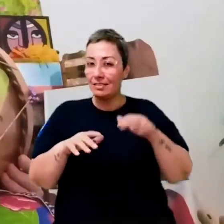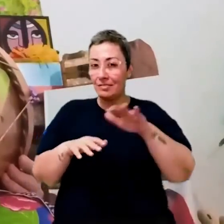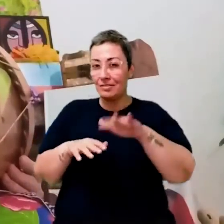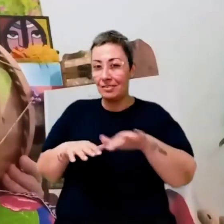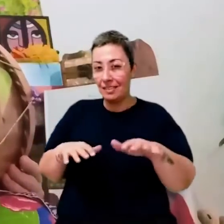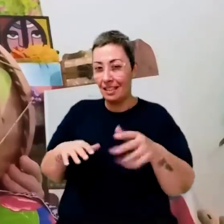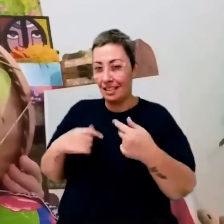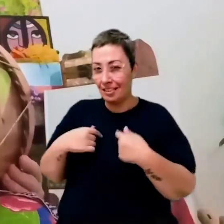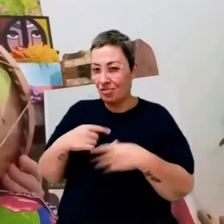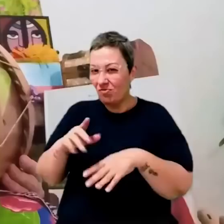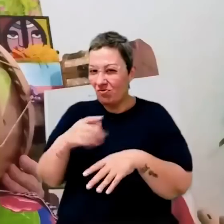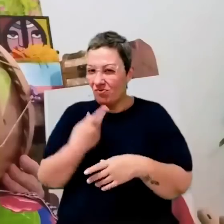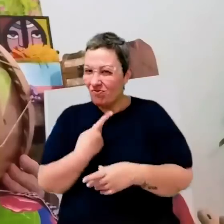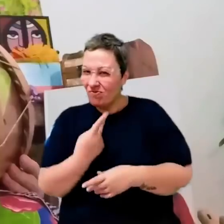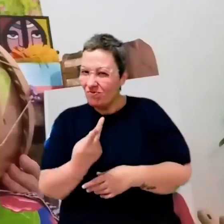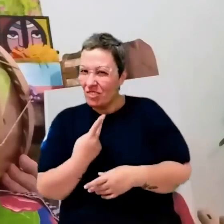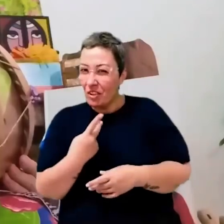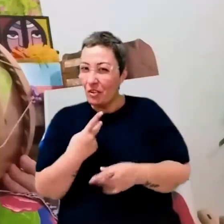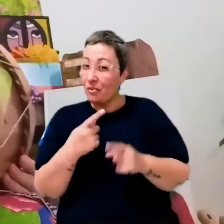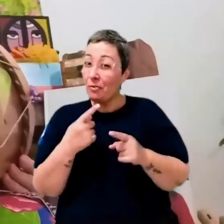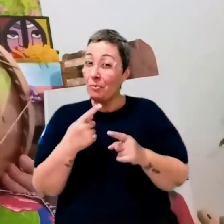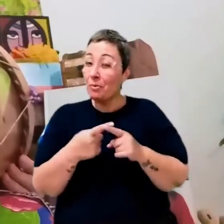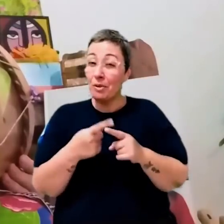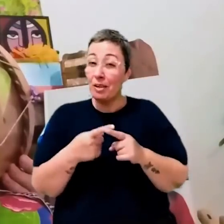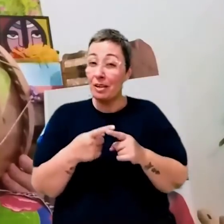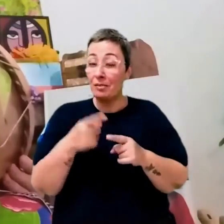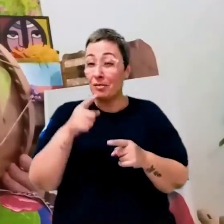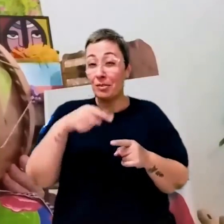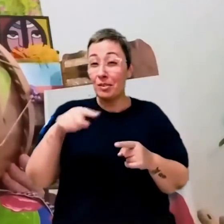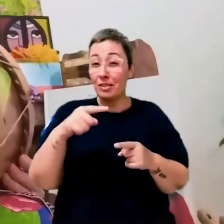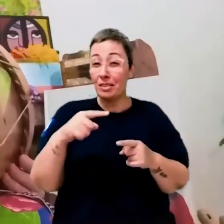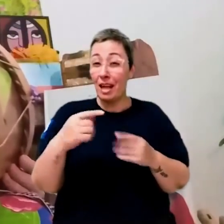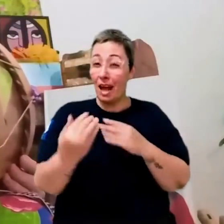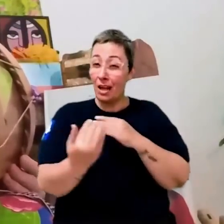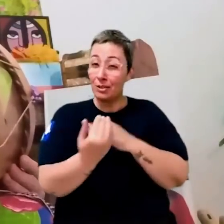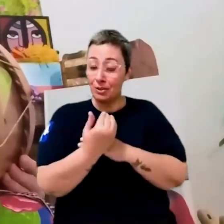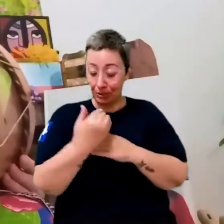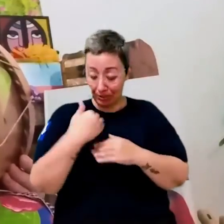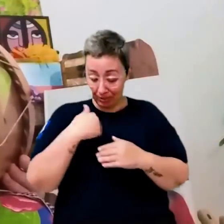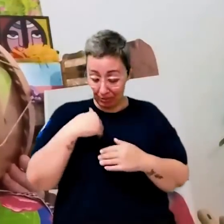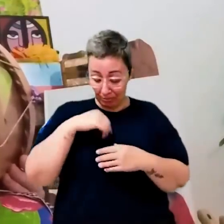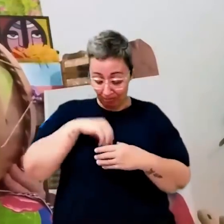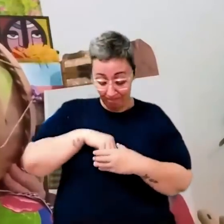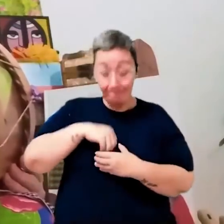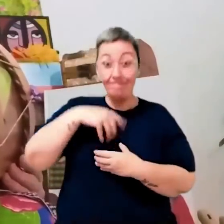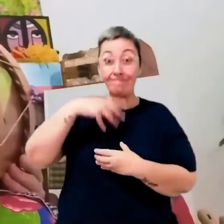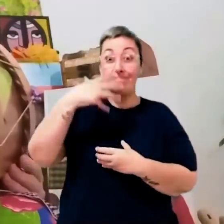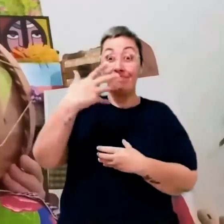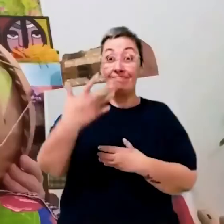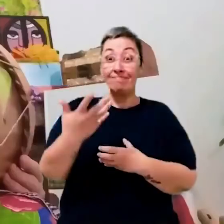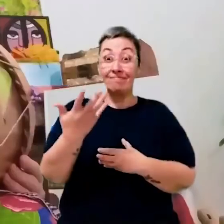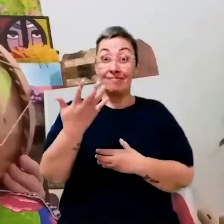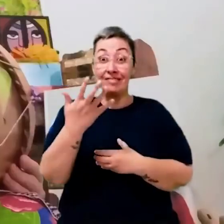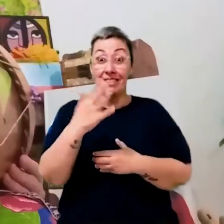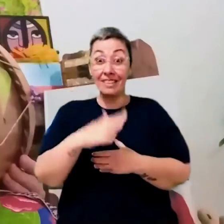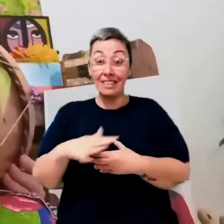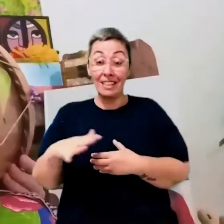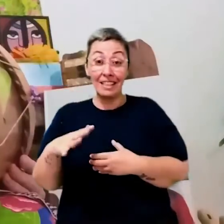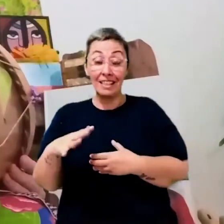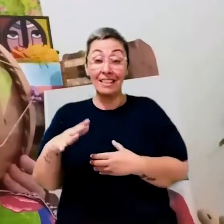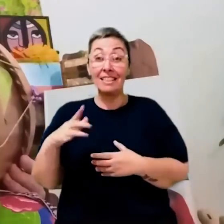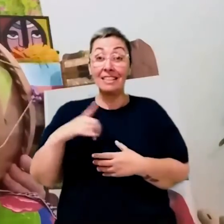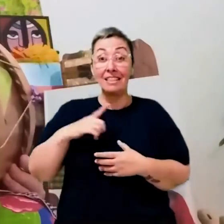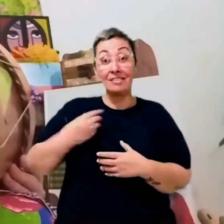criança, porque vocês fazem com que a minha criança renasça todas as vezes que eu estou com